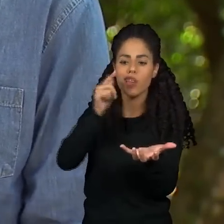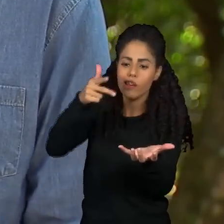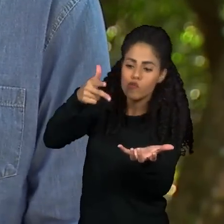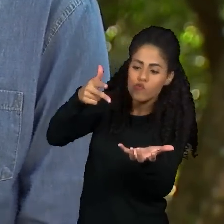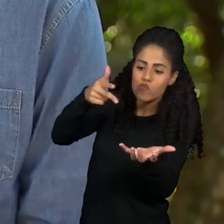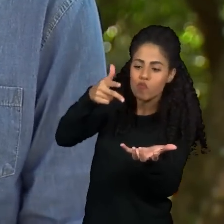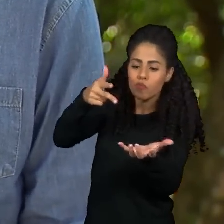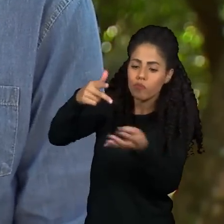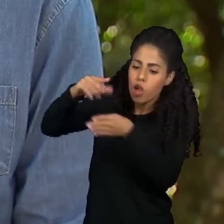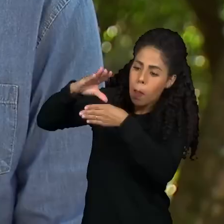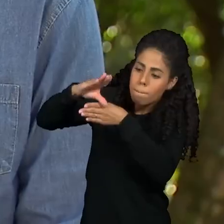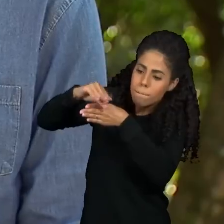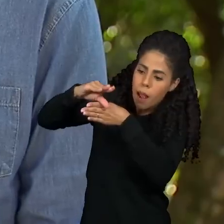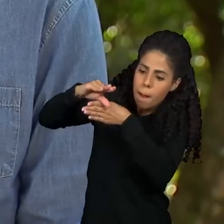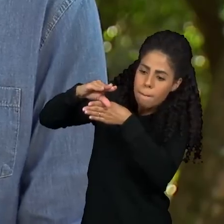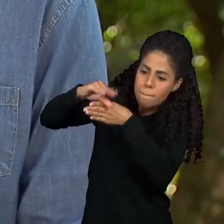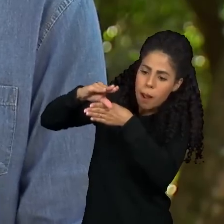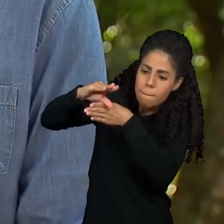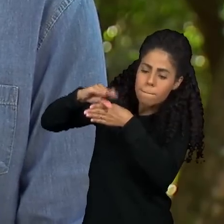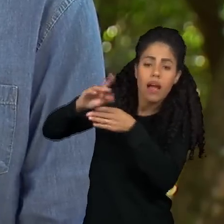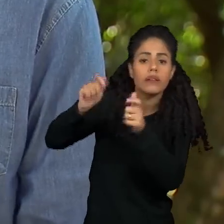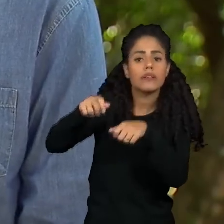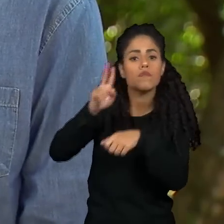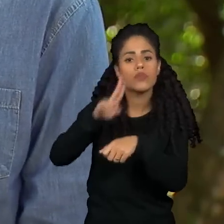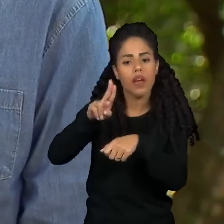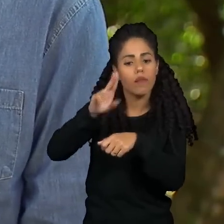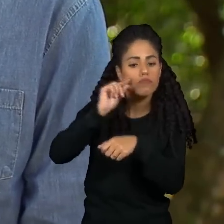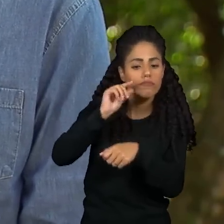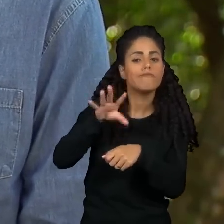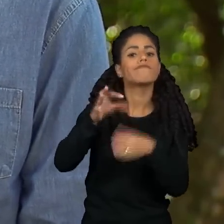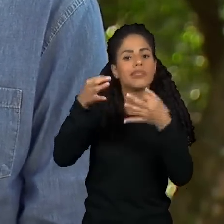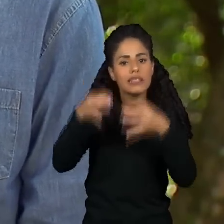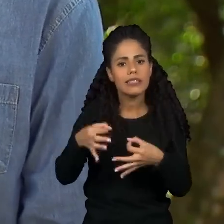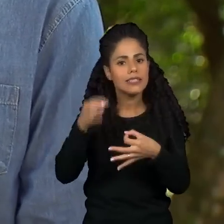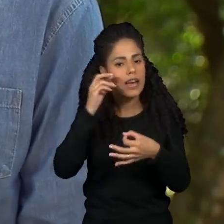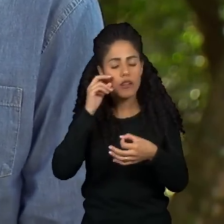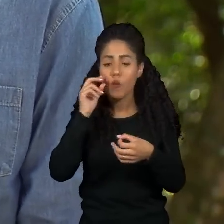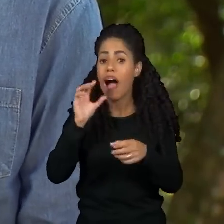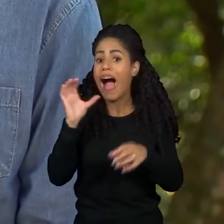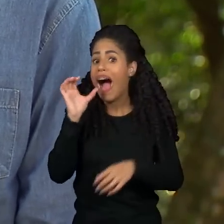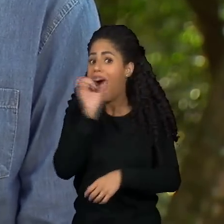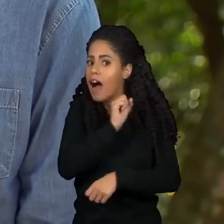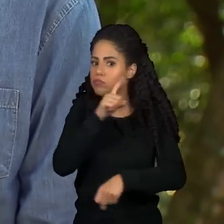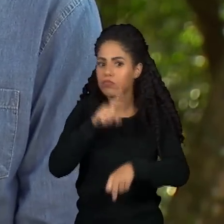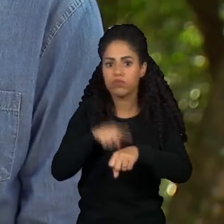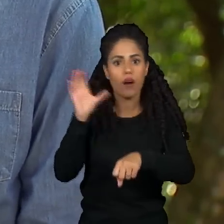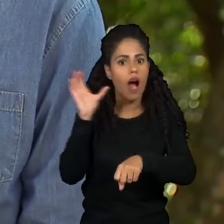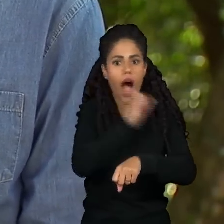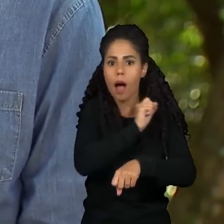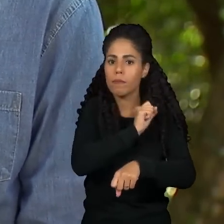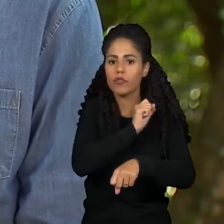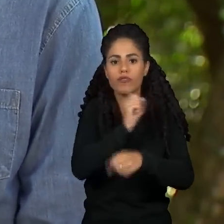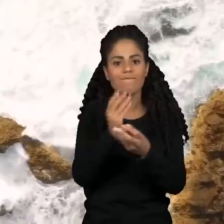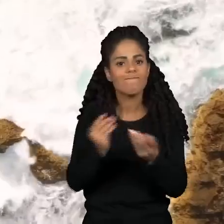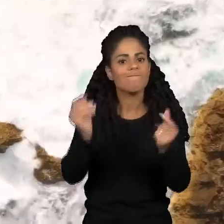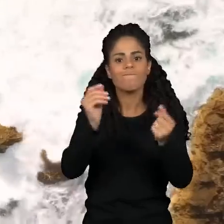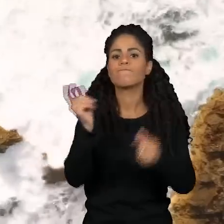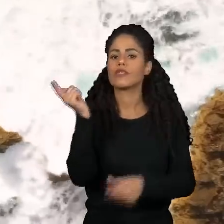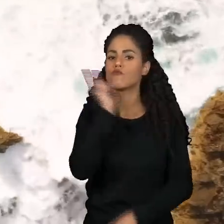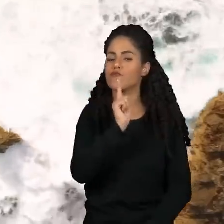numa mudança do campo gravitacional. E o satélite tem uma sensibilidade, ele mede o campo gravitacional com uma sensibilidade muito